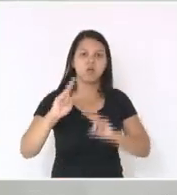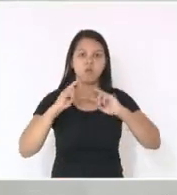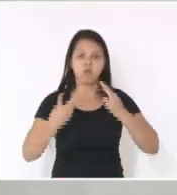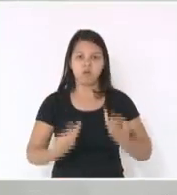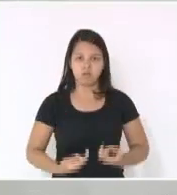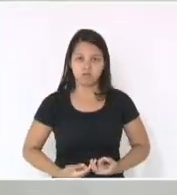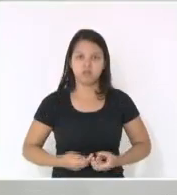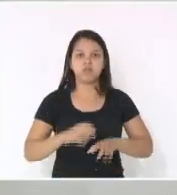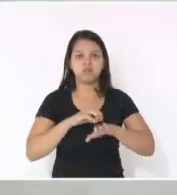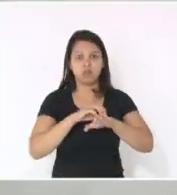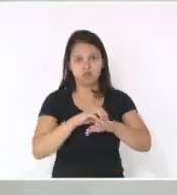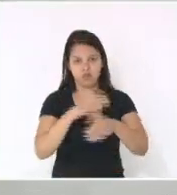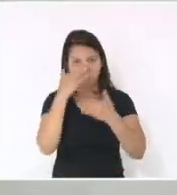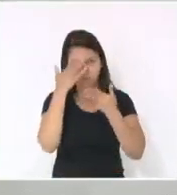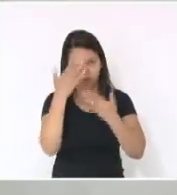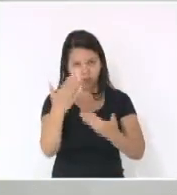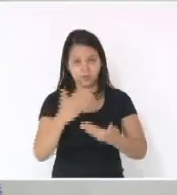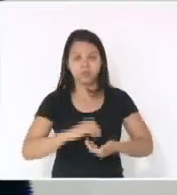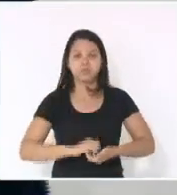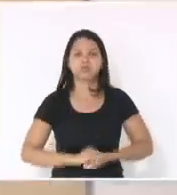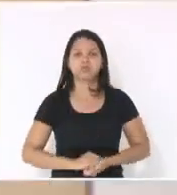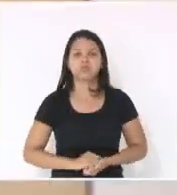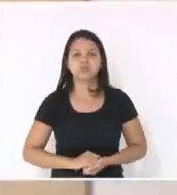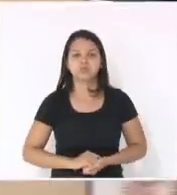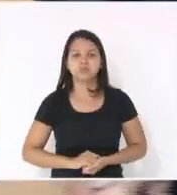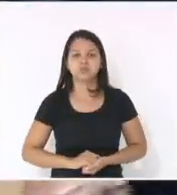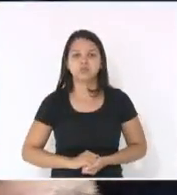nosso trânsito. Muito obrigado, senhor presidente.